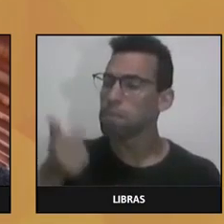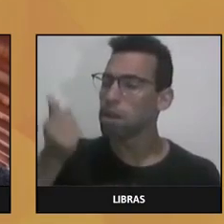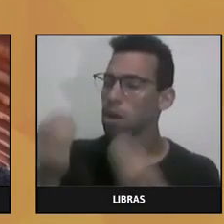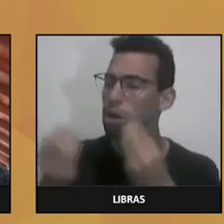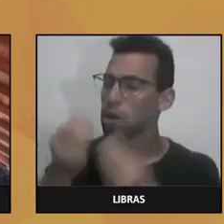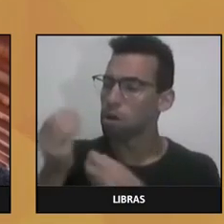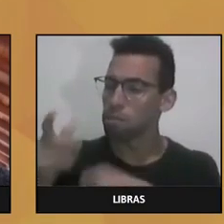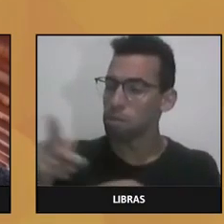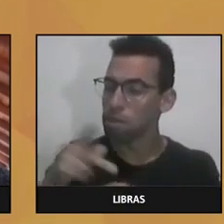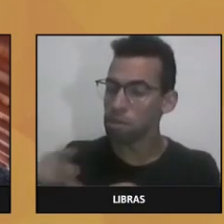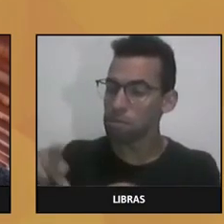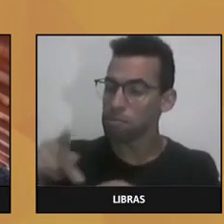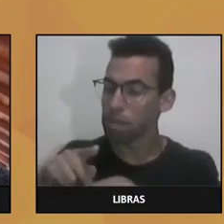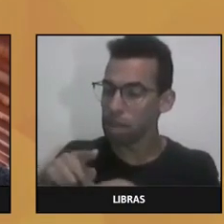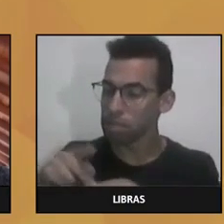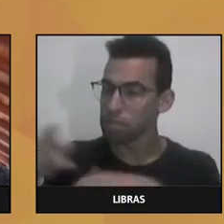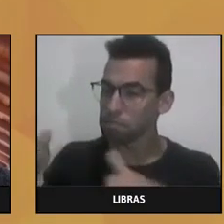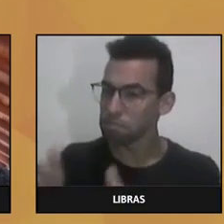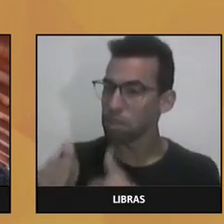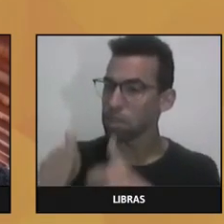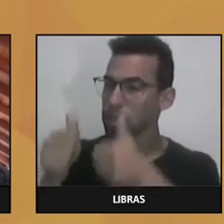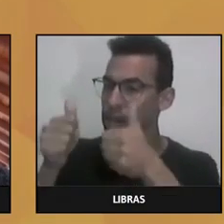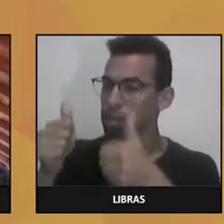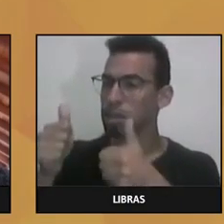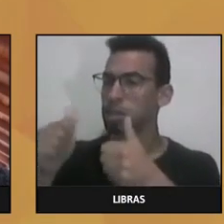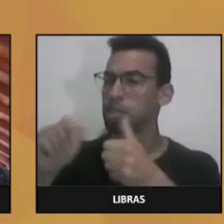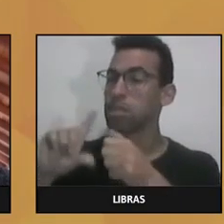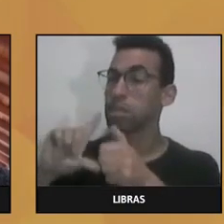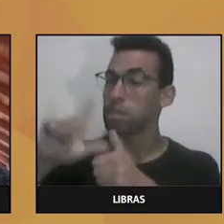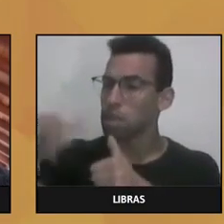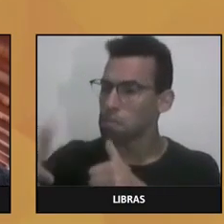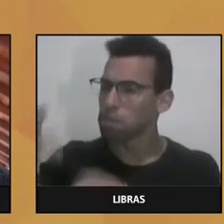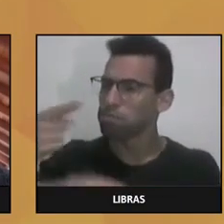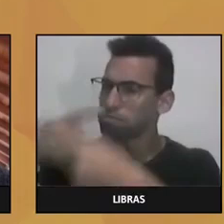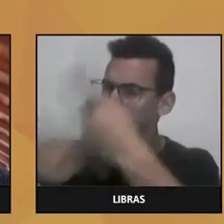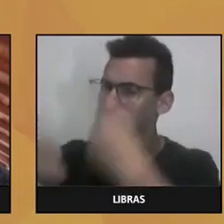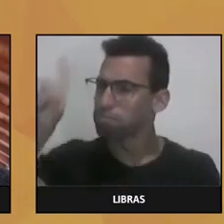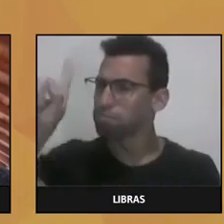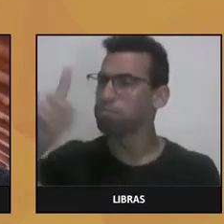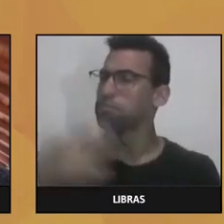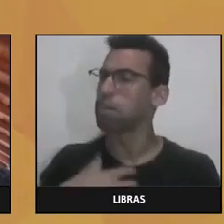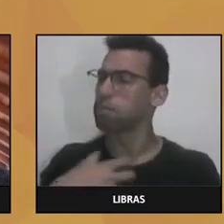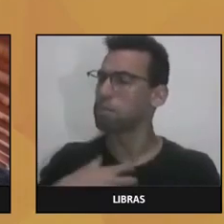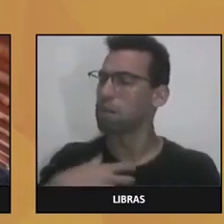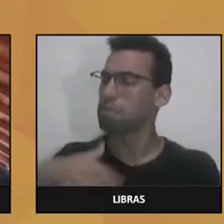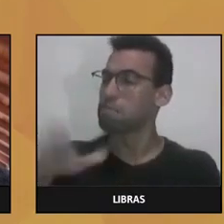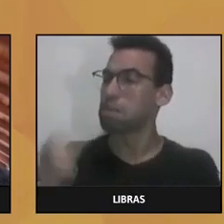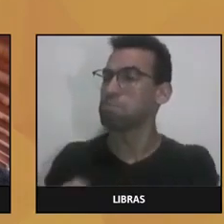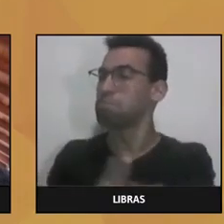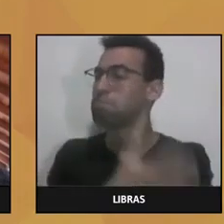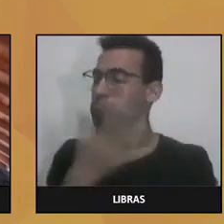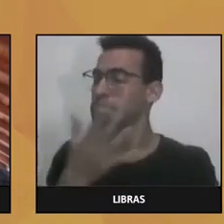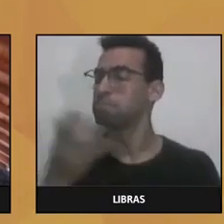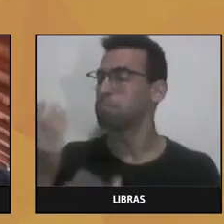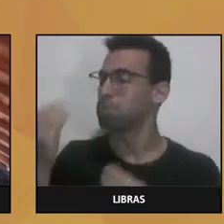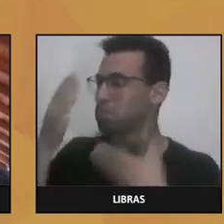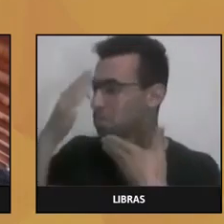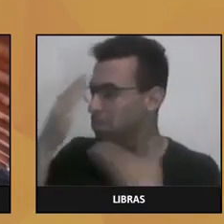país para sair do outro lado de um jeito mais virtuoso. Obrigada pela